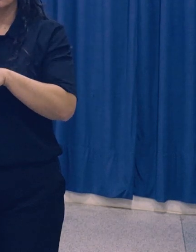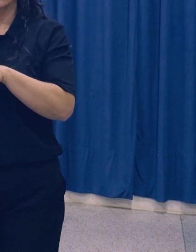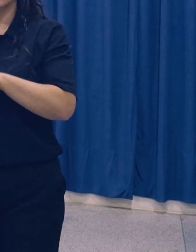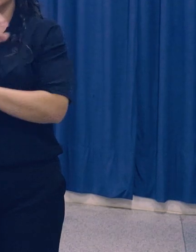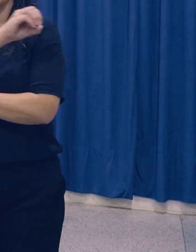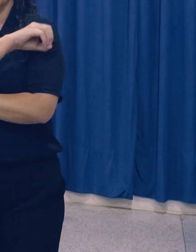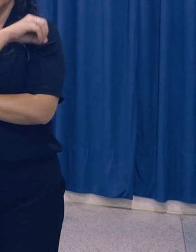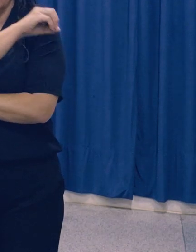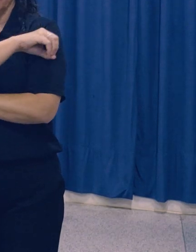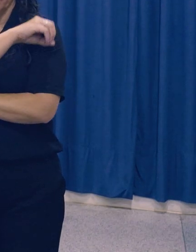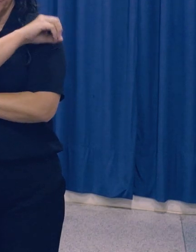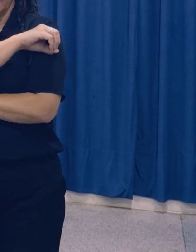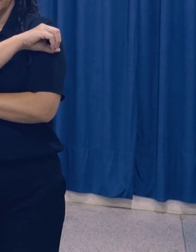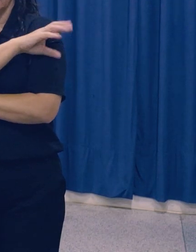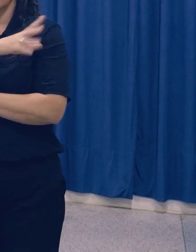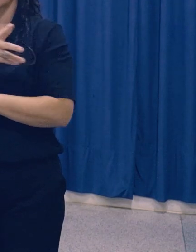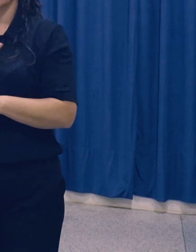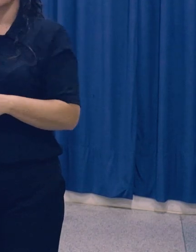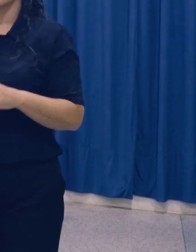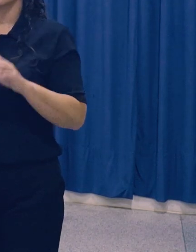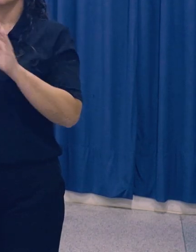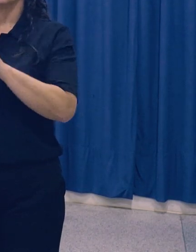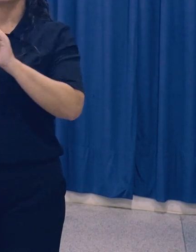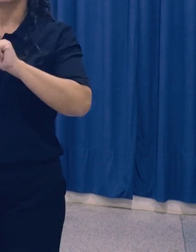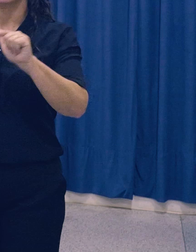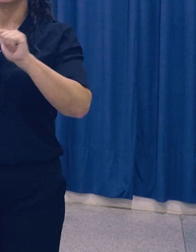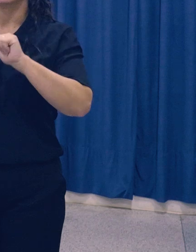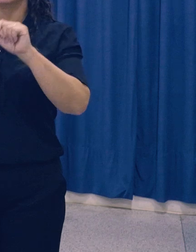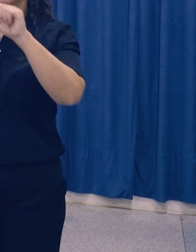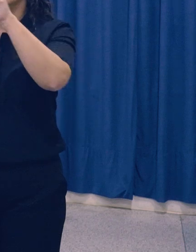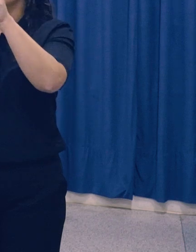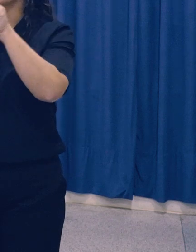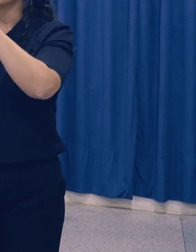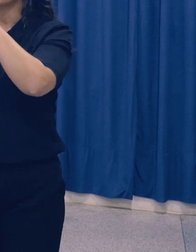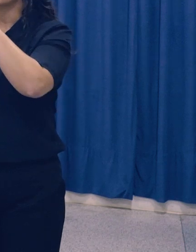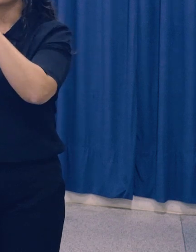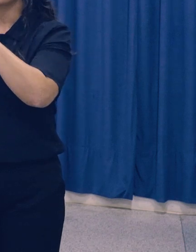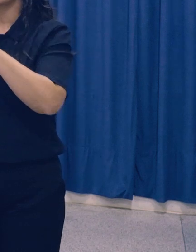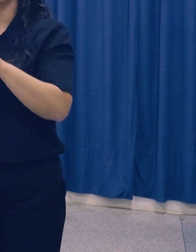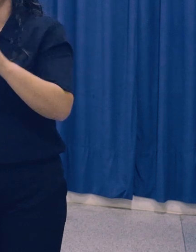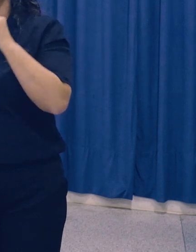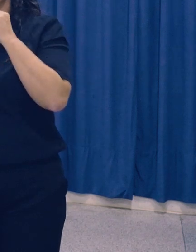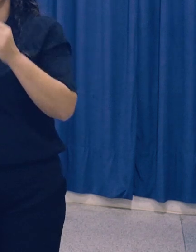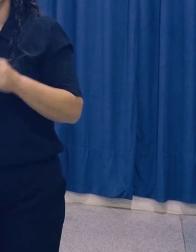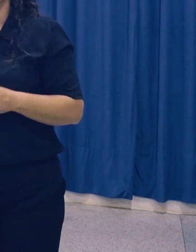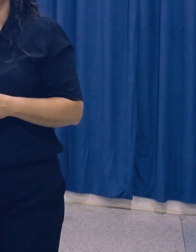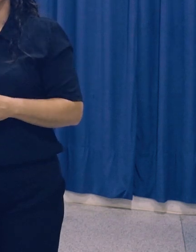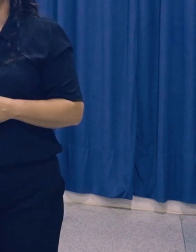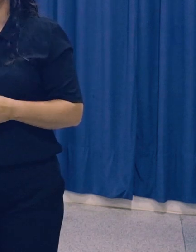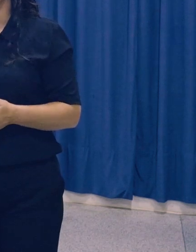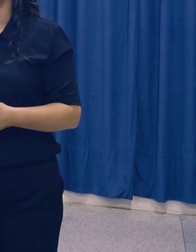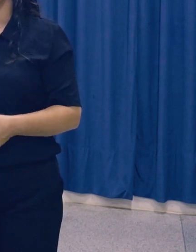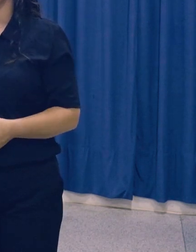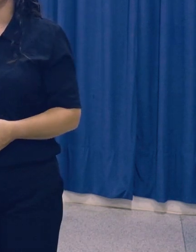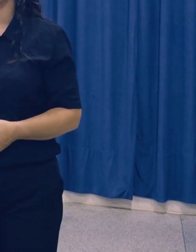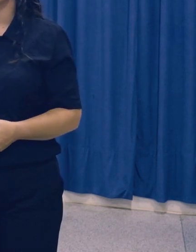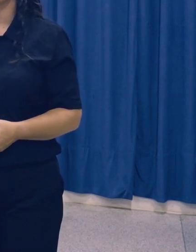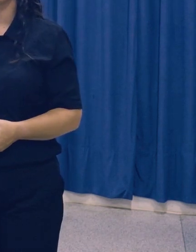da oficina, que é justamente trabalhar em cima desse mapa. Alguém tem alguma dúvida?